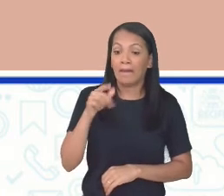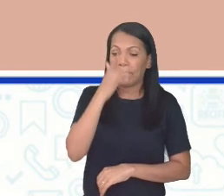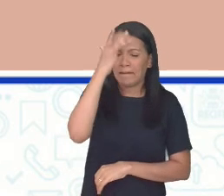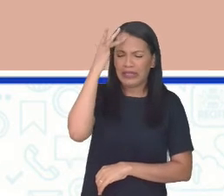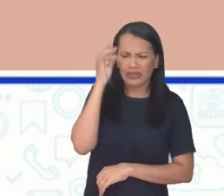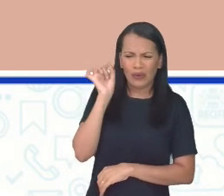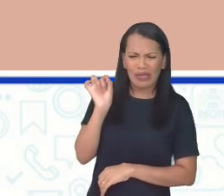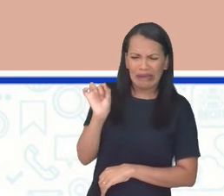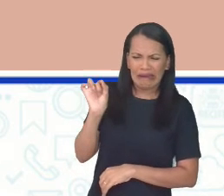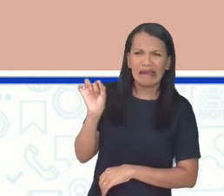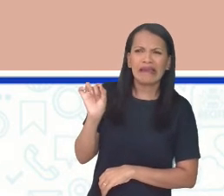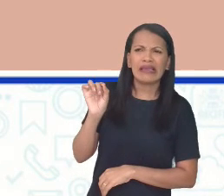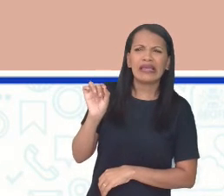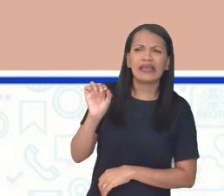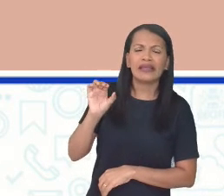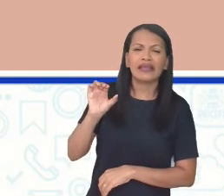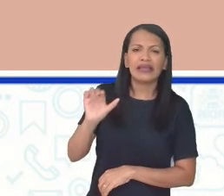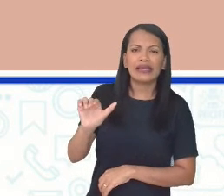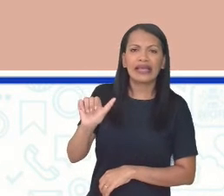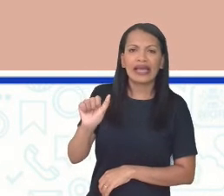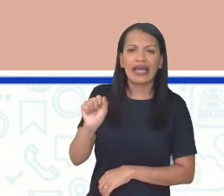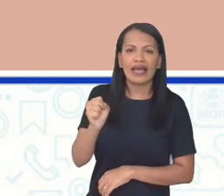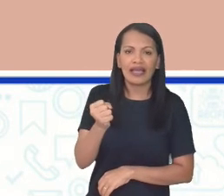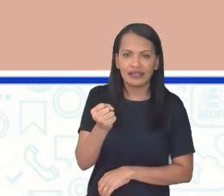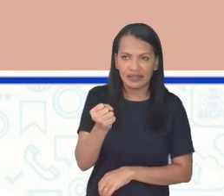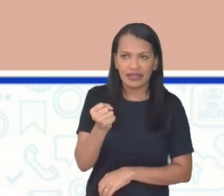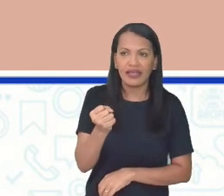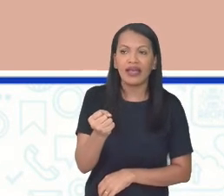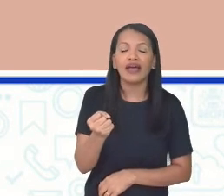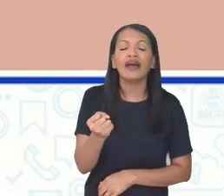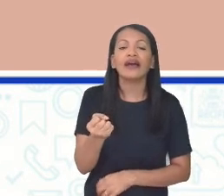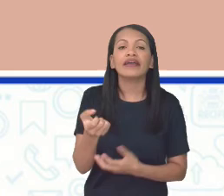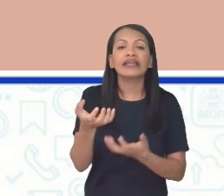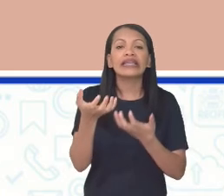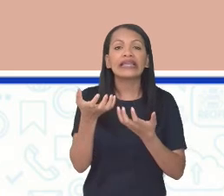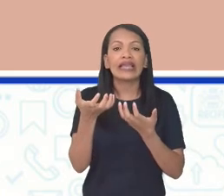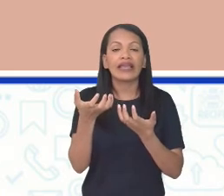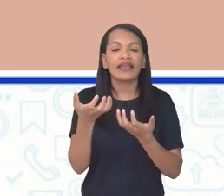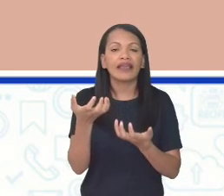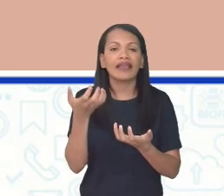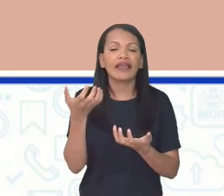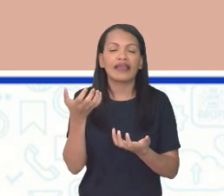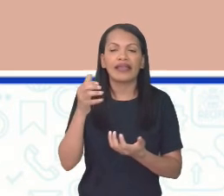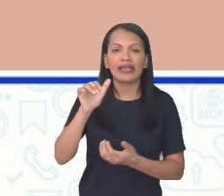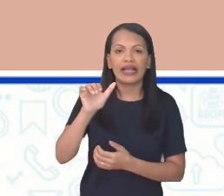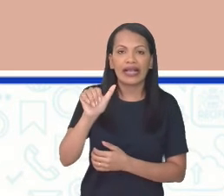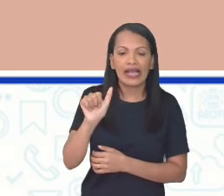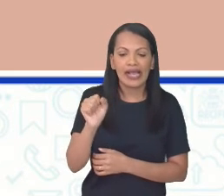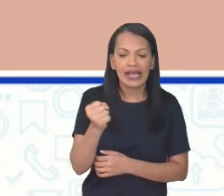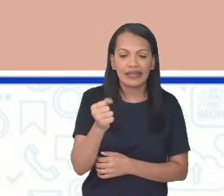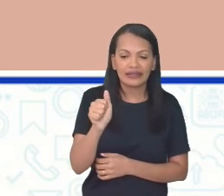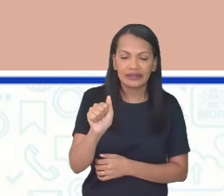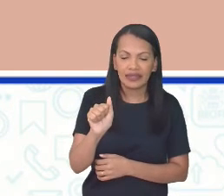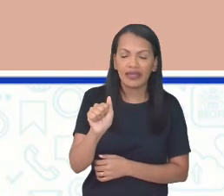casa, os termos sublinhados são classificados como parônimos,